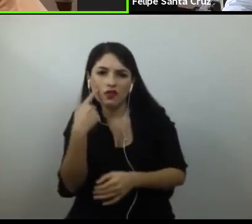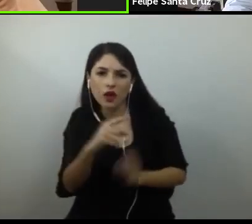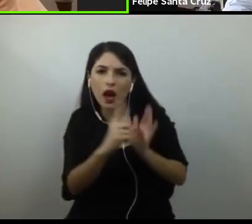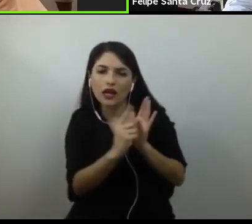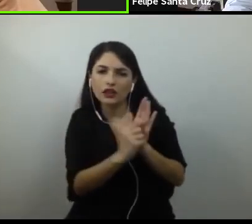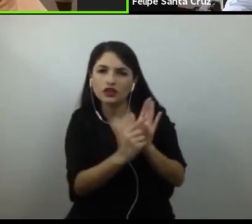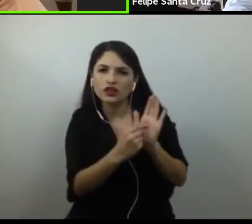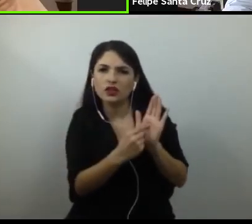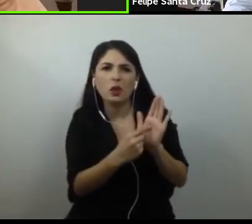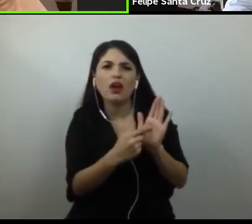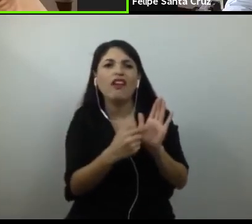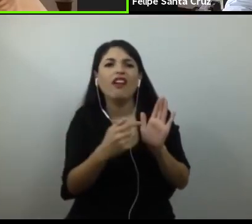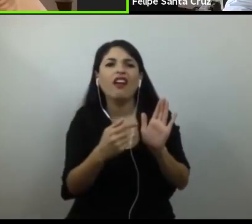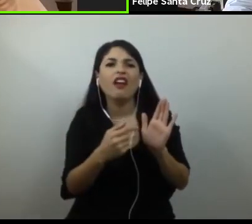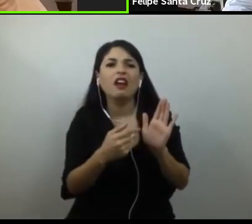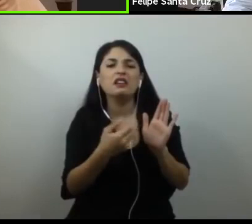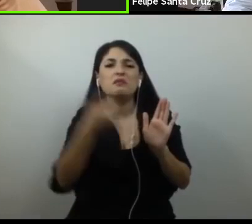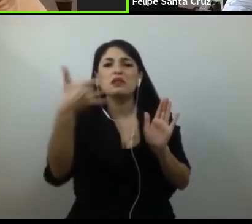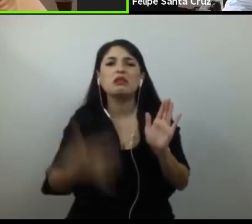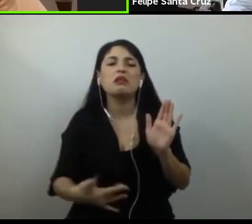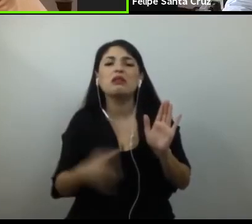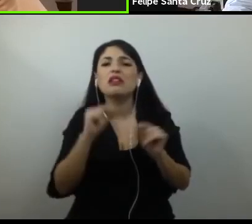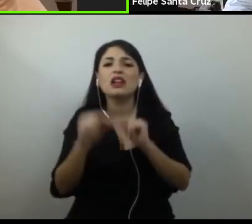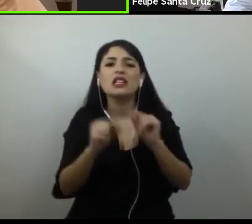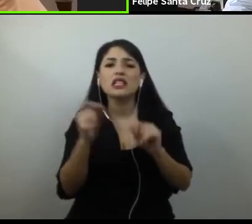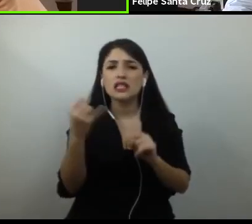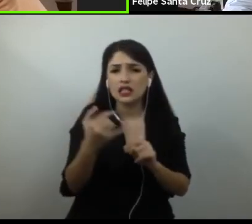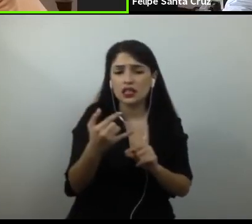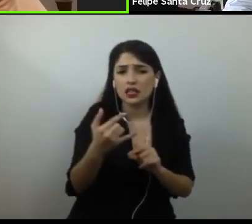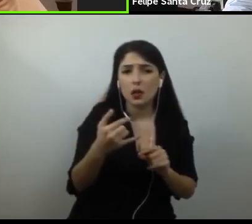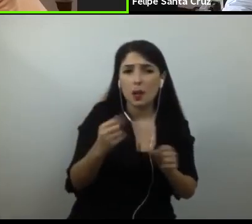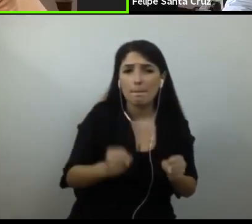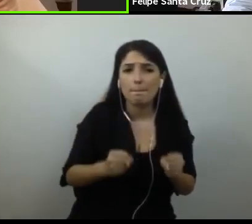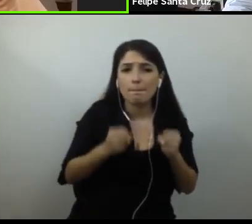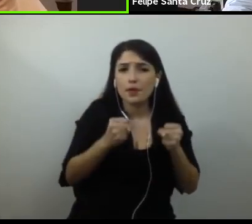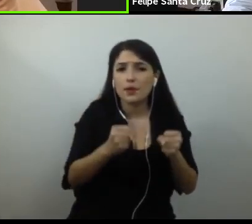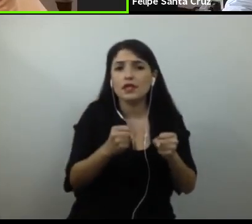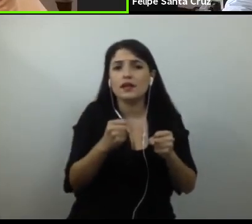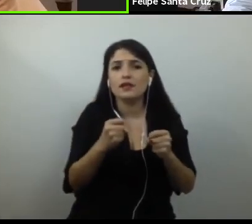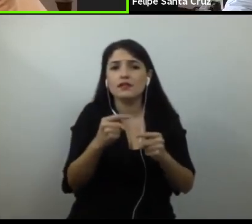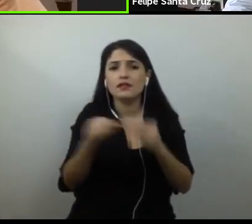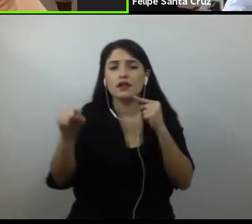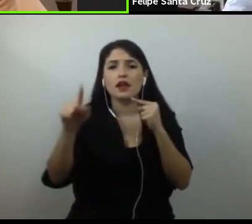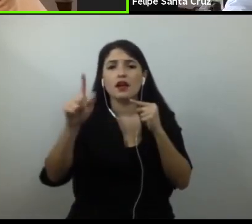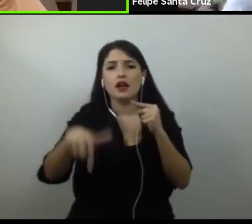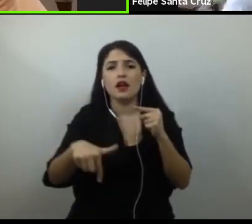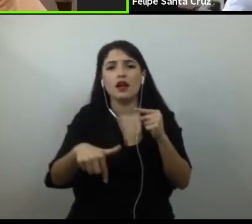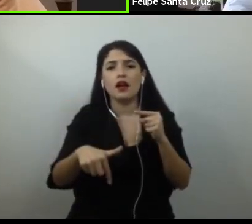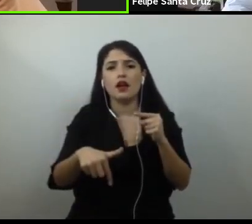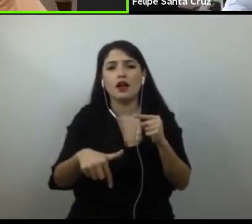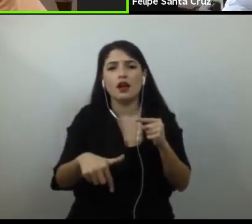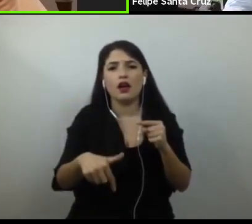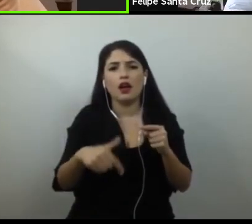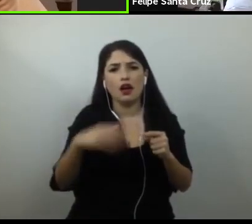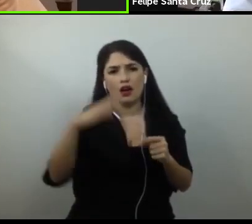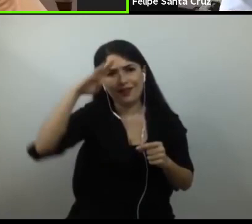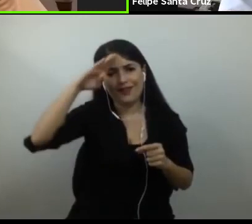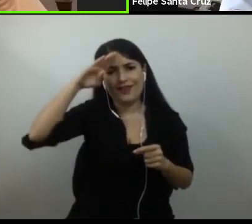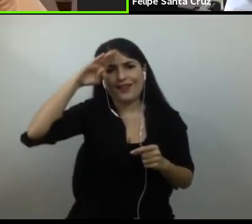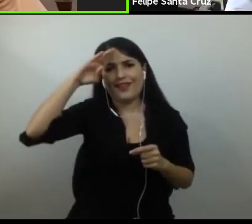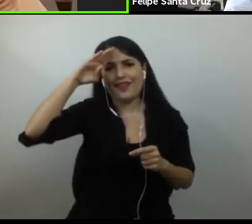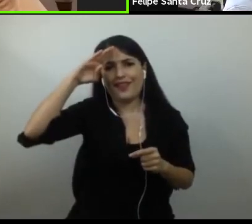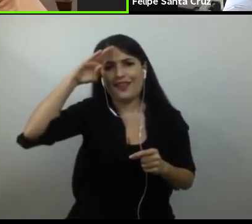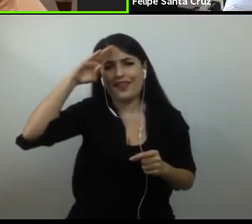artigo, dizendo que, em caso de desentendimento entre os poderes, quem harmoniza são as Forças Armadas. É